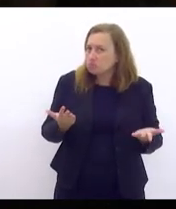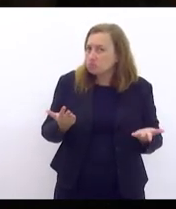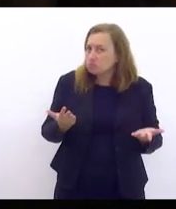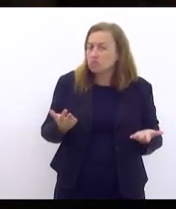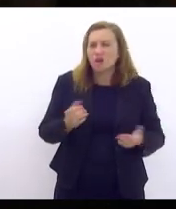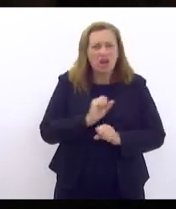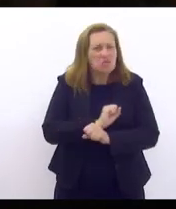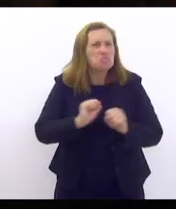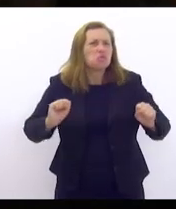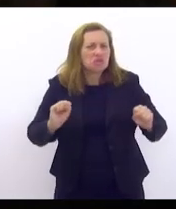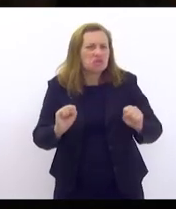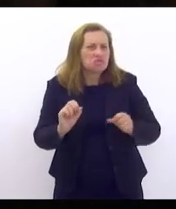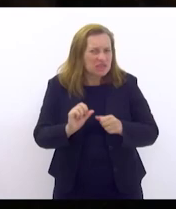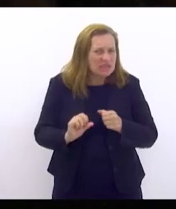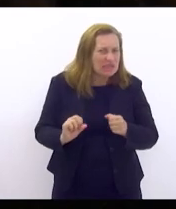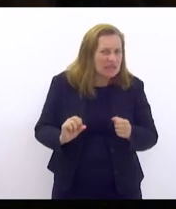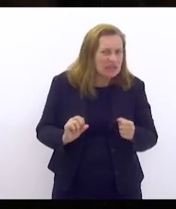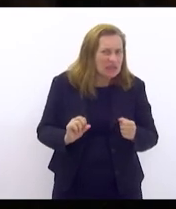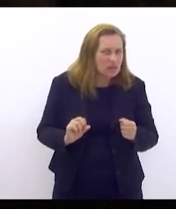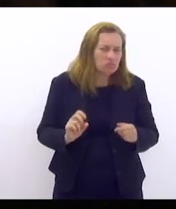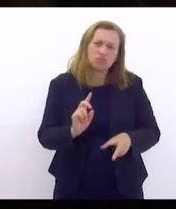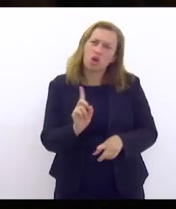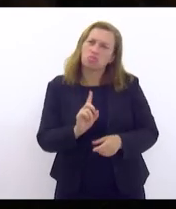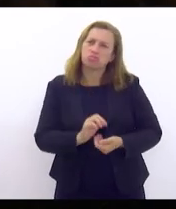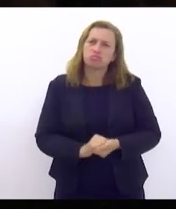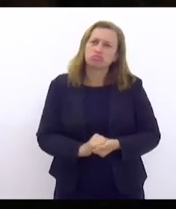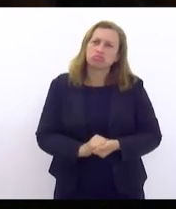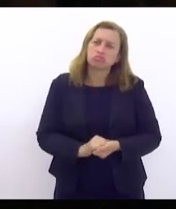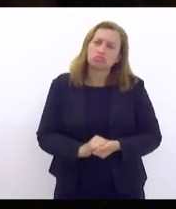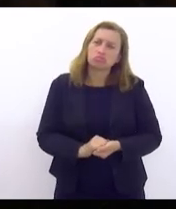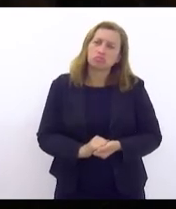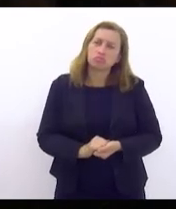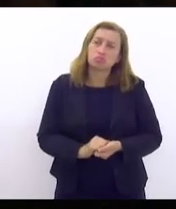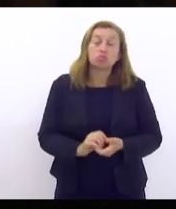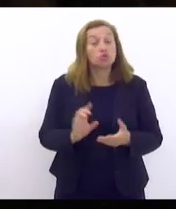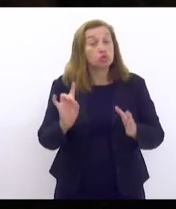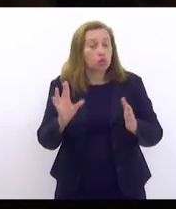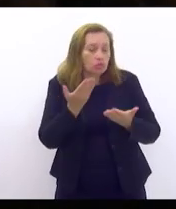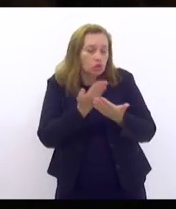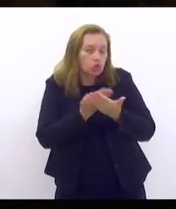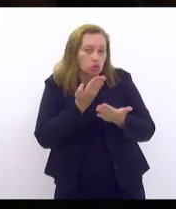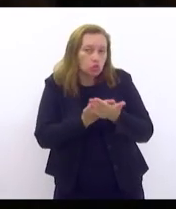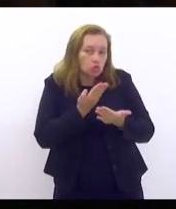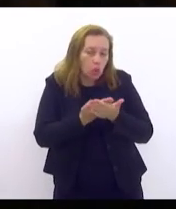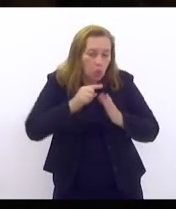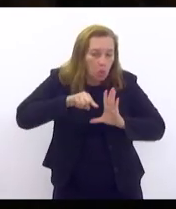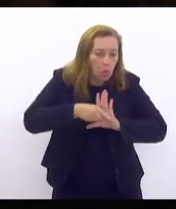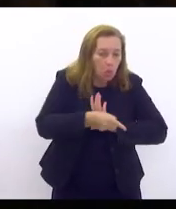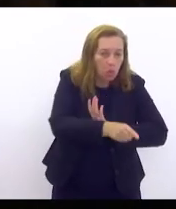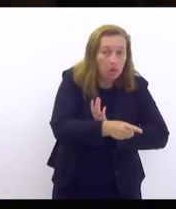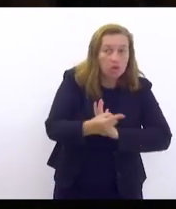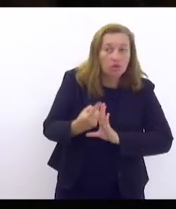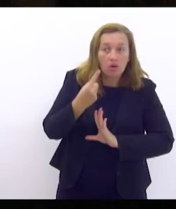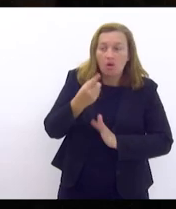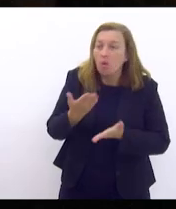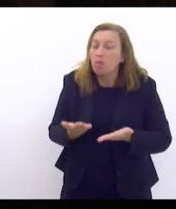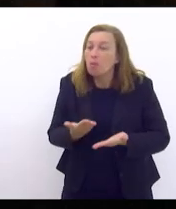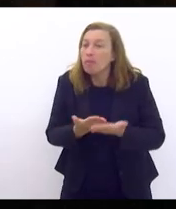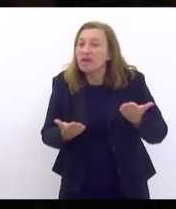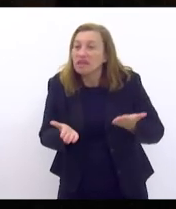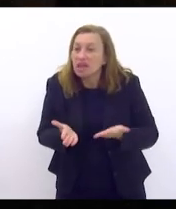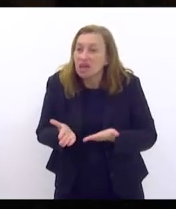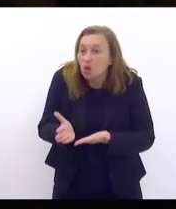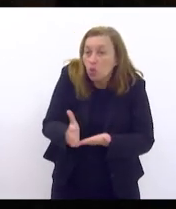é impossível fazê-lo não desde que se estude porque você dá vamos perder recurso